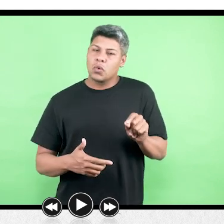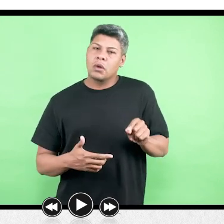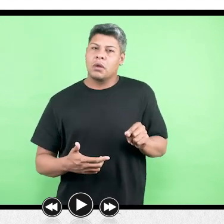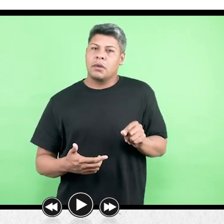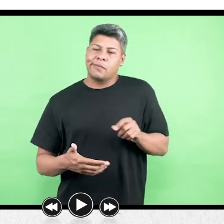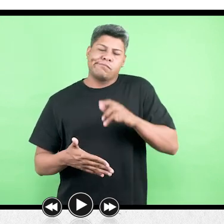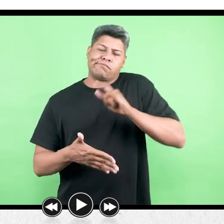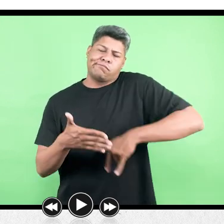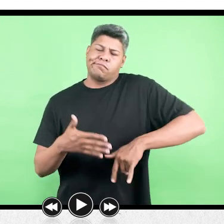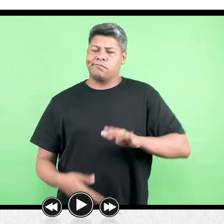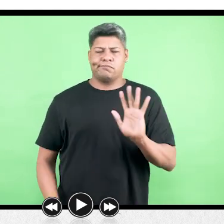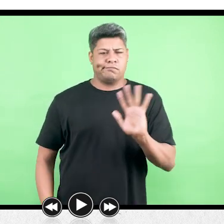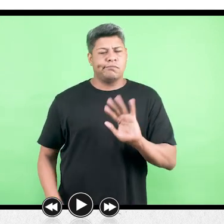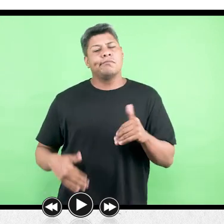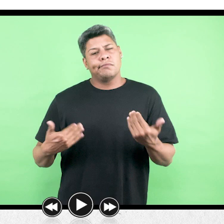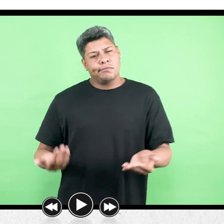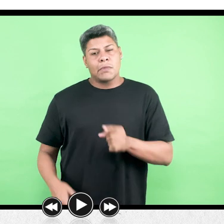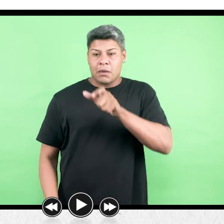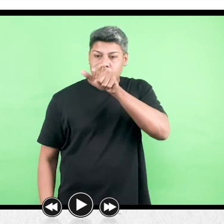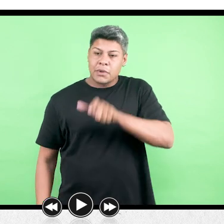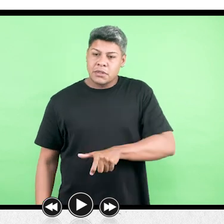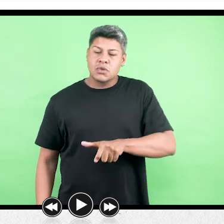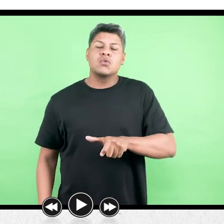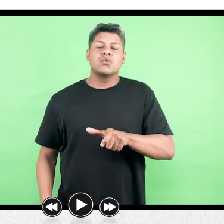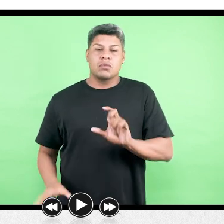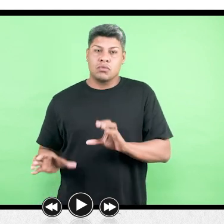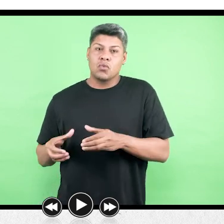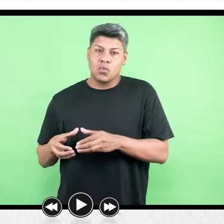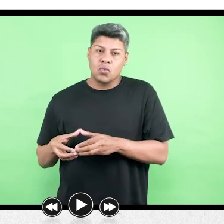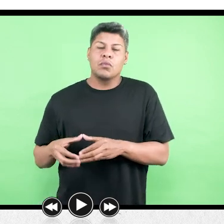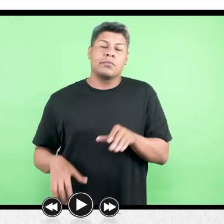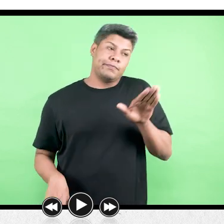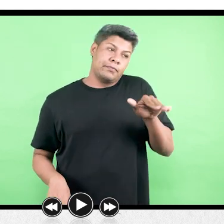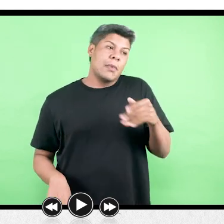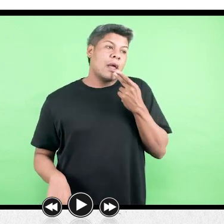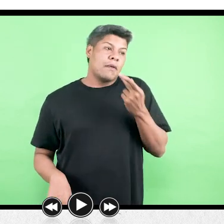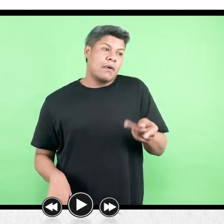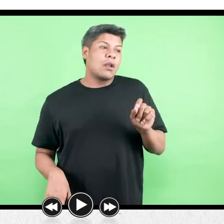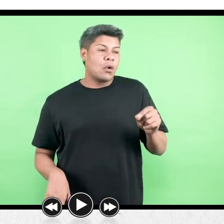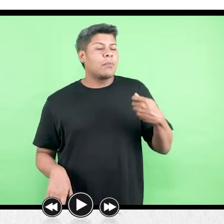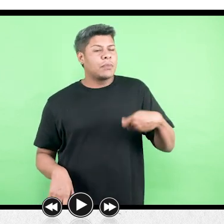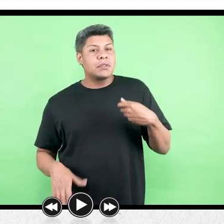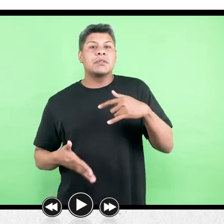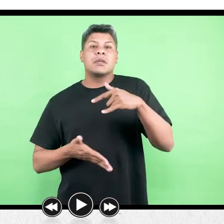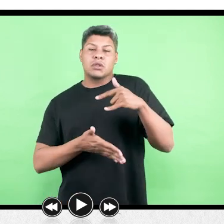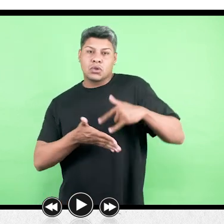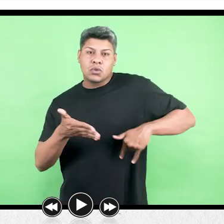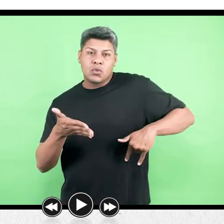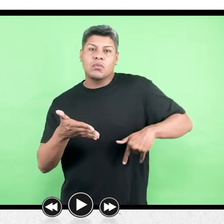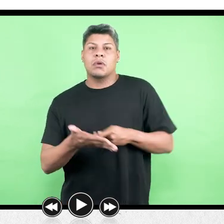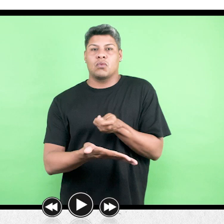outorga. Então, o membro do comitê, ou seja, o comitê de bacia hidrográfica, que vai dizer, precisamos de outorga,